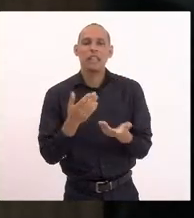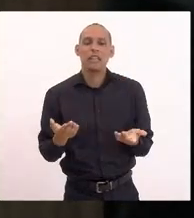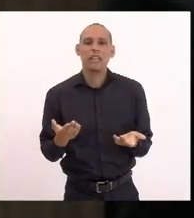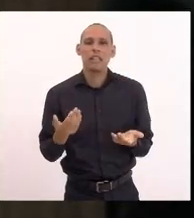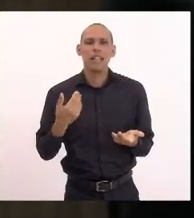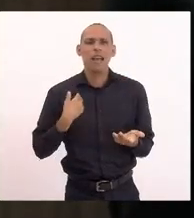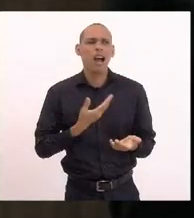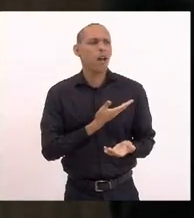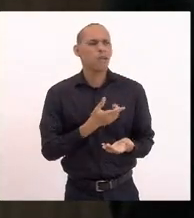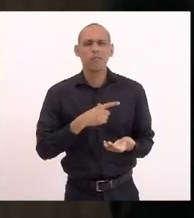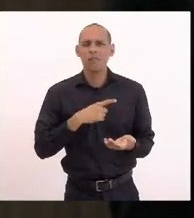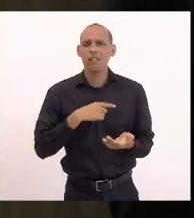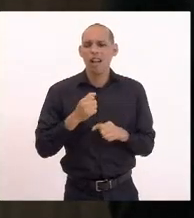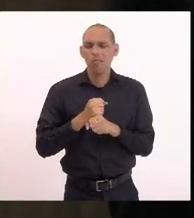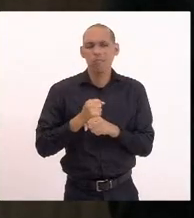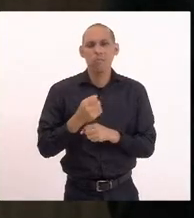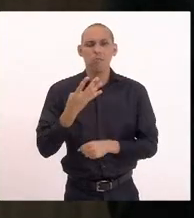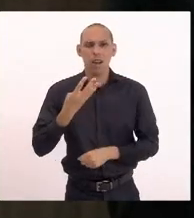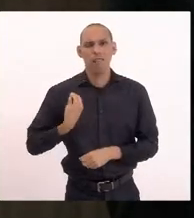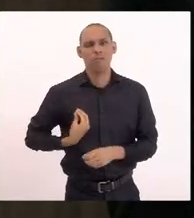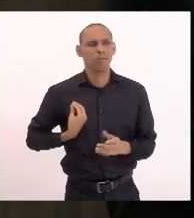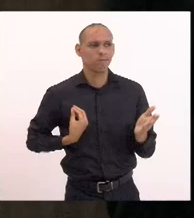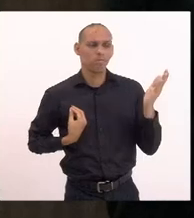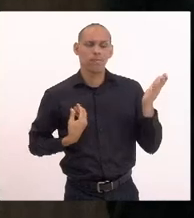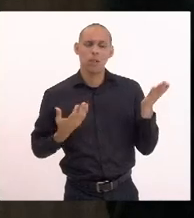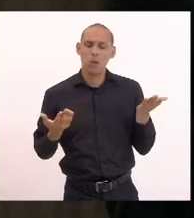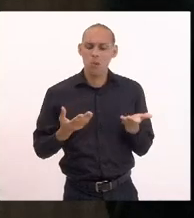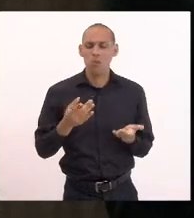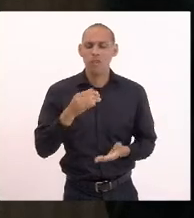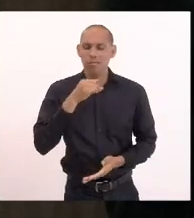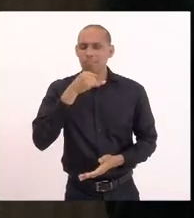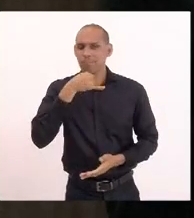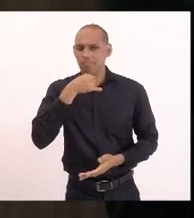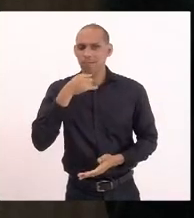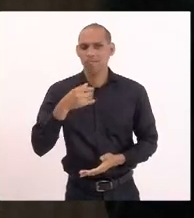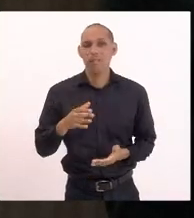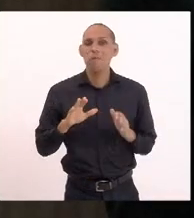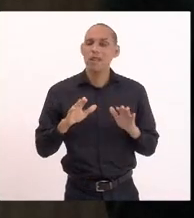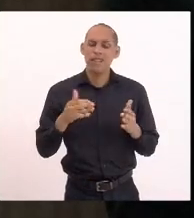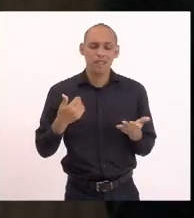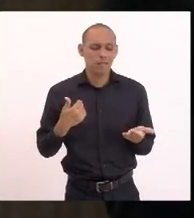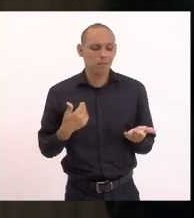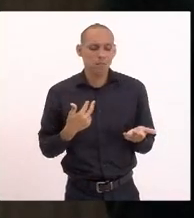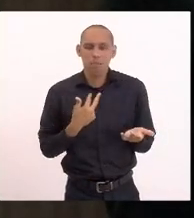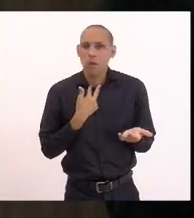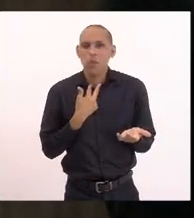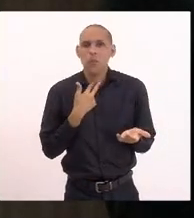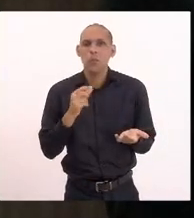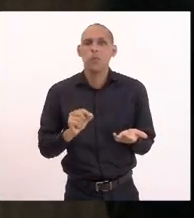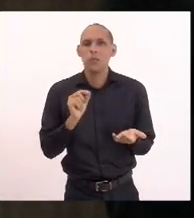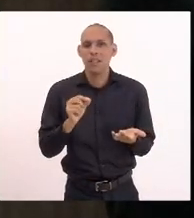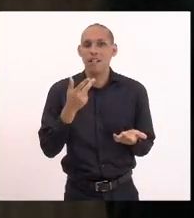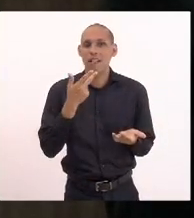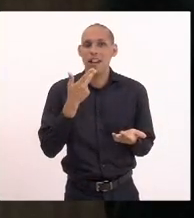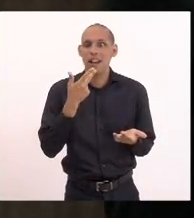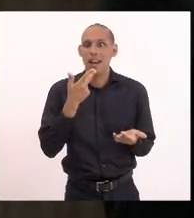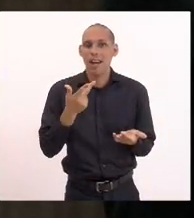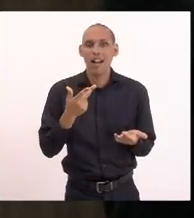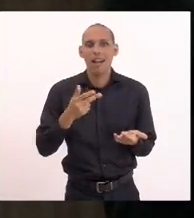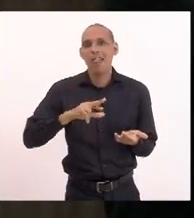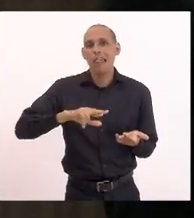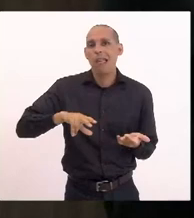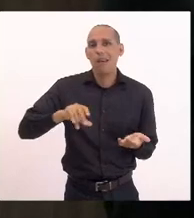4 anos, então para mim em especial é um dia muito triste. Mas eu também não posso dizer que é também um dia